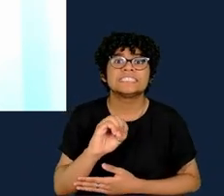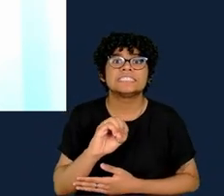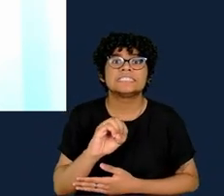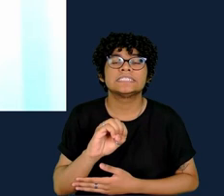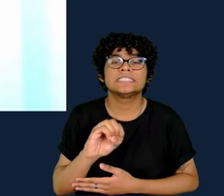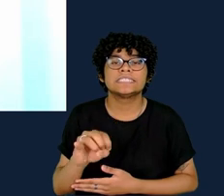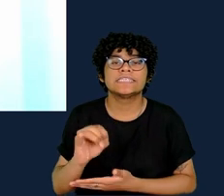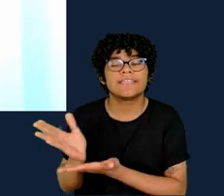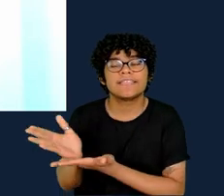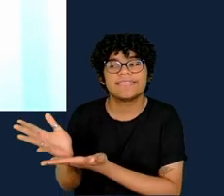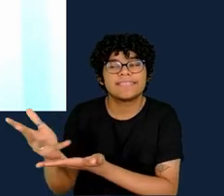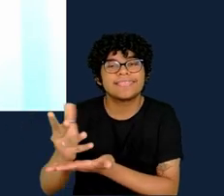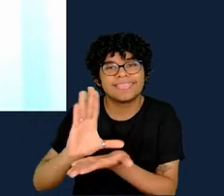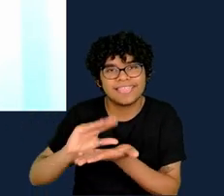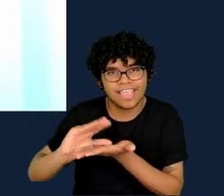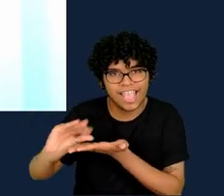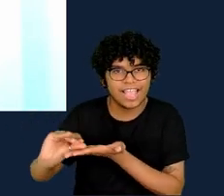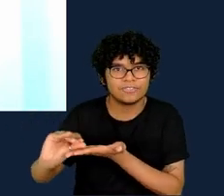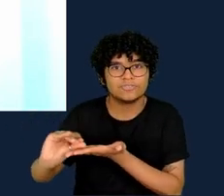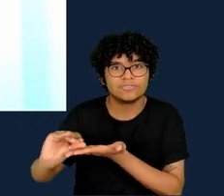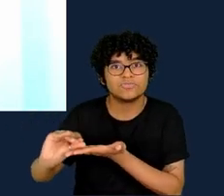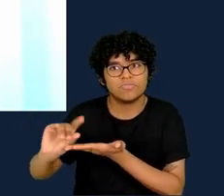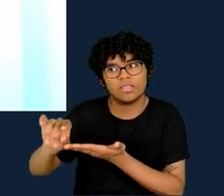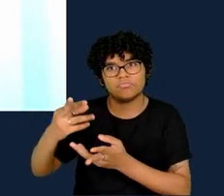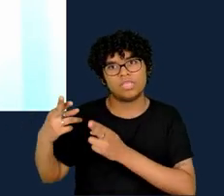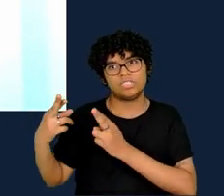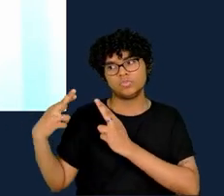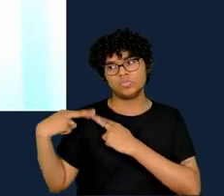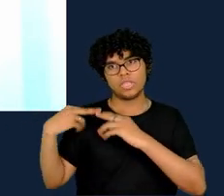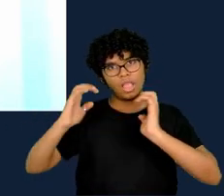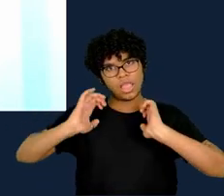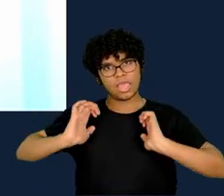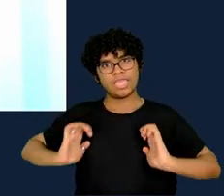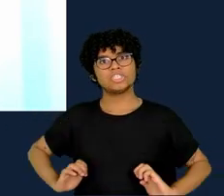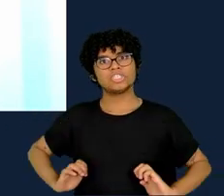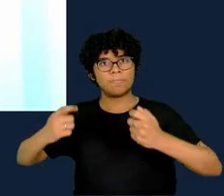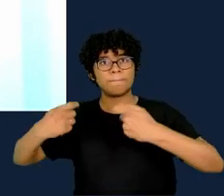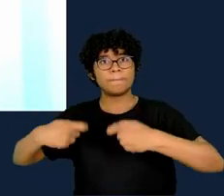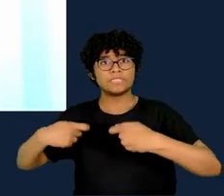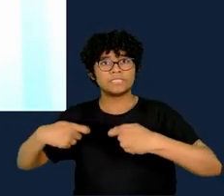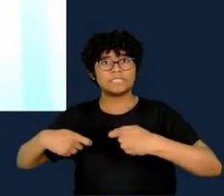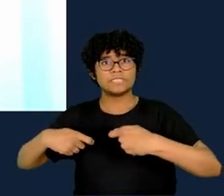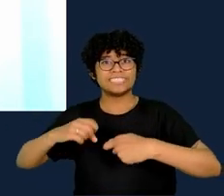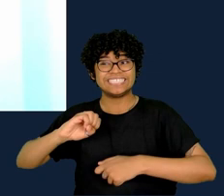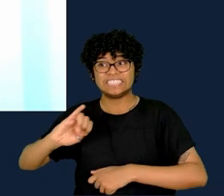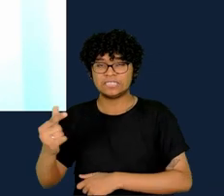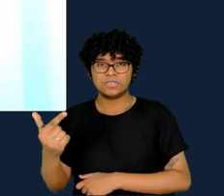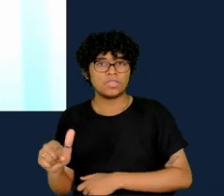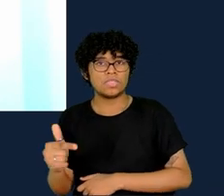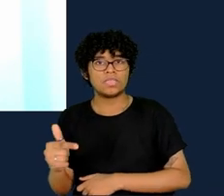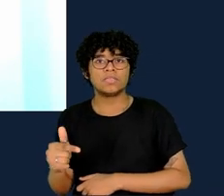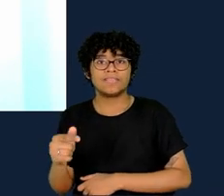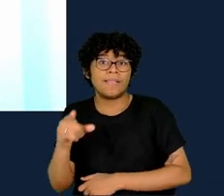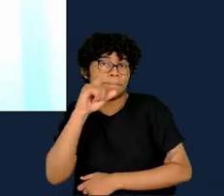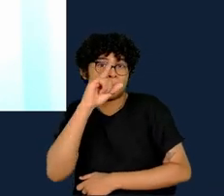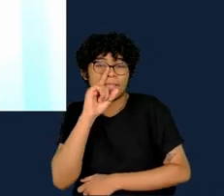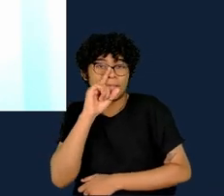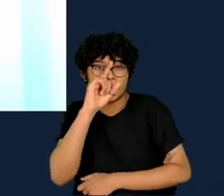não forem coletados de modo responsável e ético, os pesquisadores correm o risco de, por